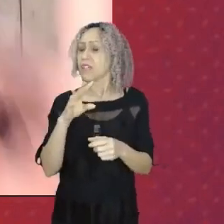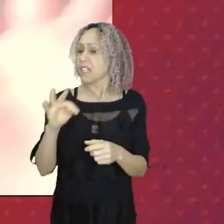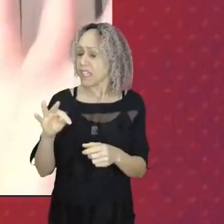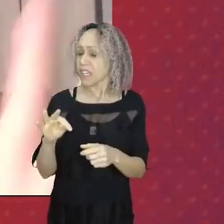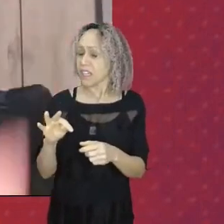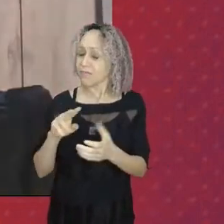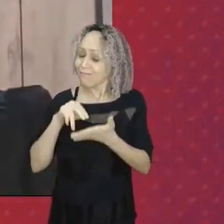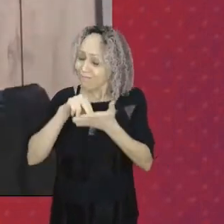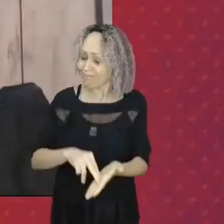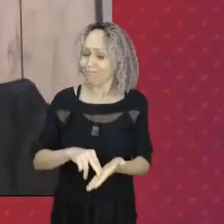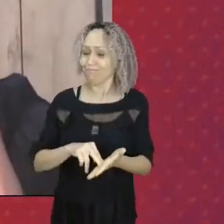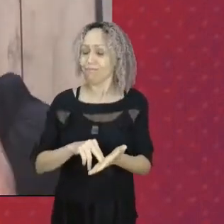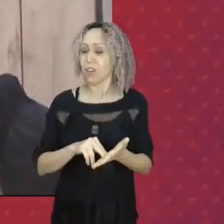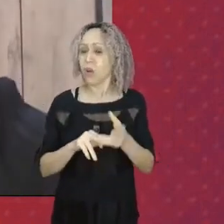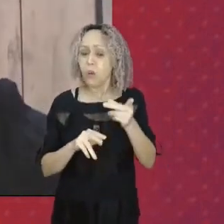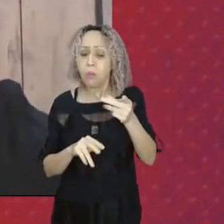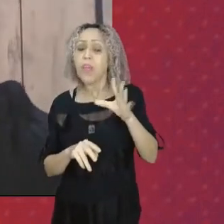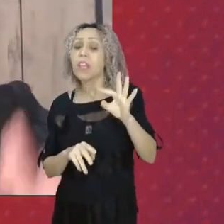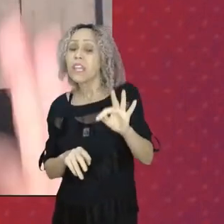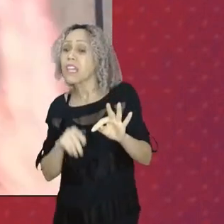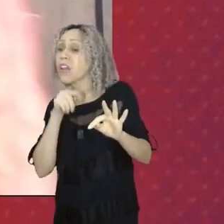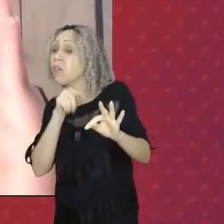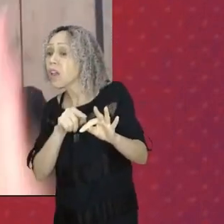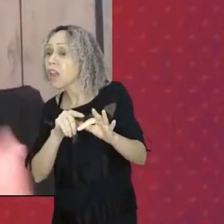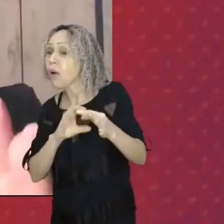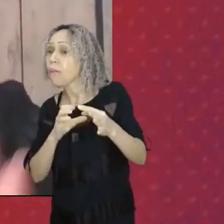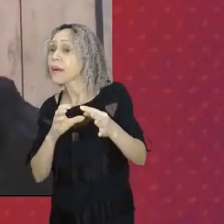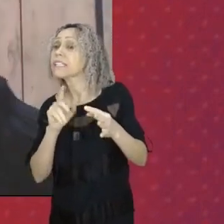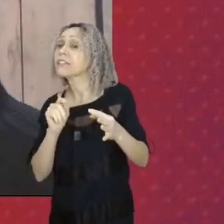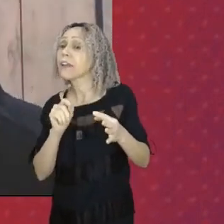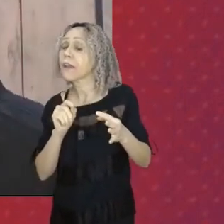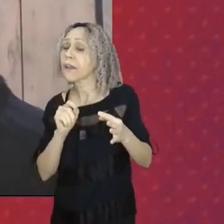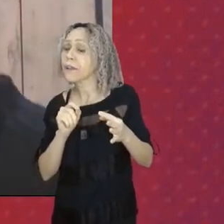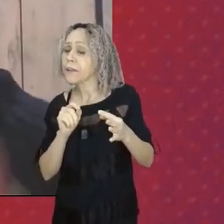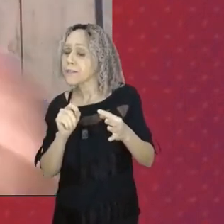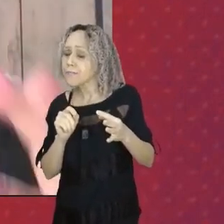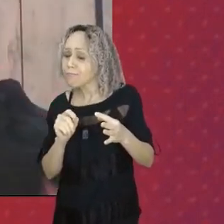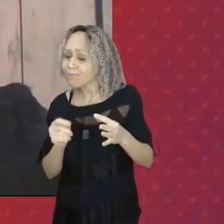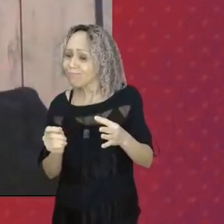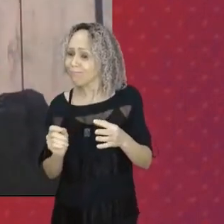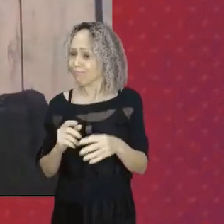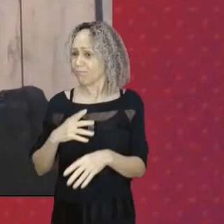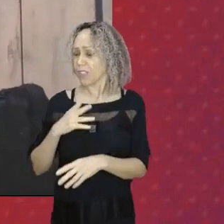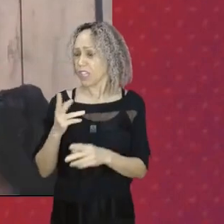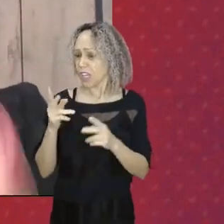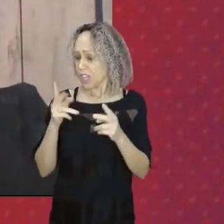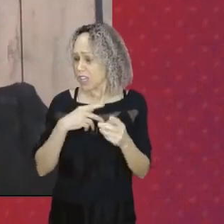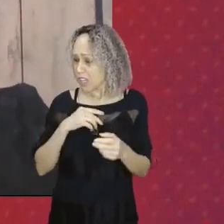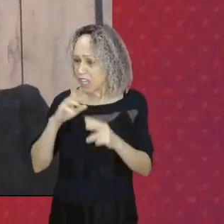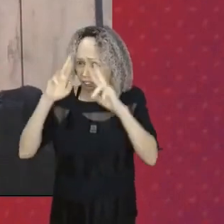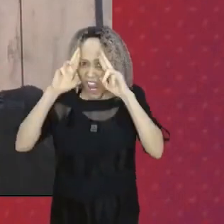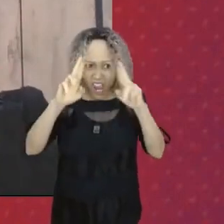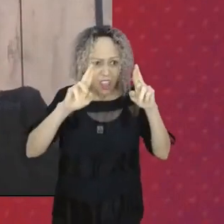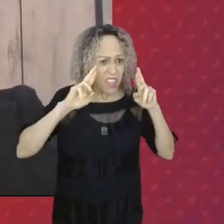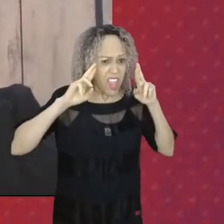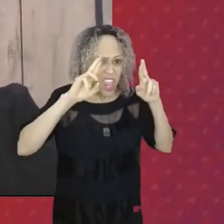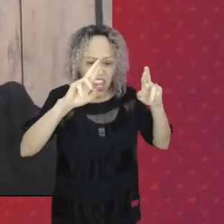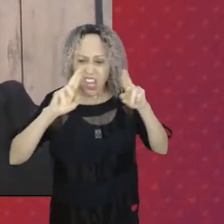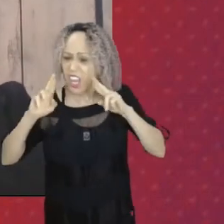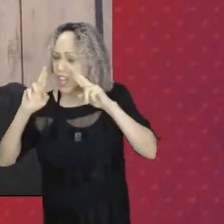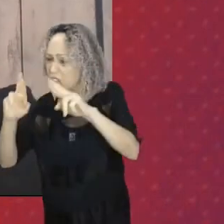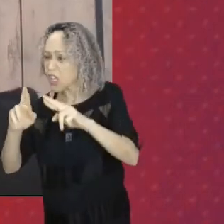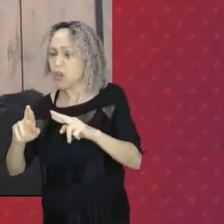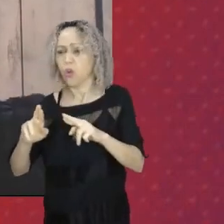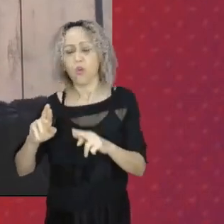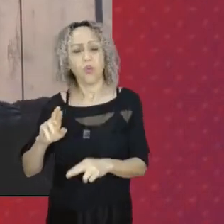Trabalhadores, partido esse que deu voz, que deu vez e que deu voto para as mulheres, tanto cisgêneros como mulheres